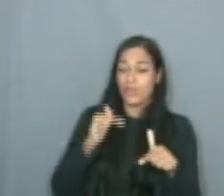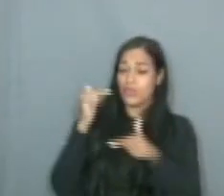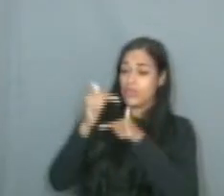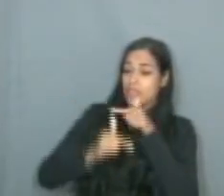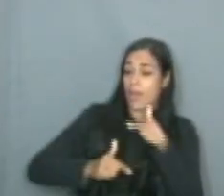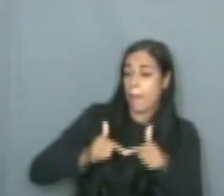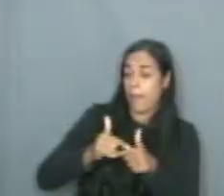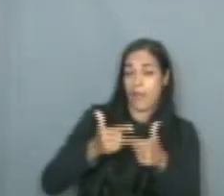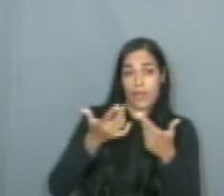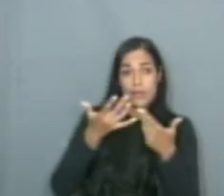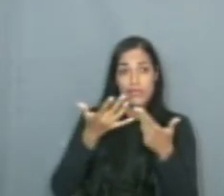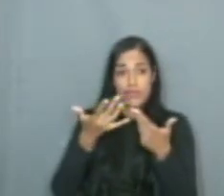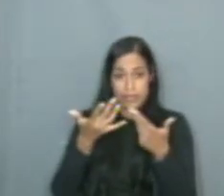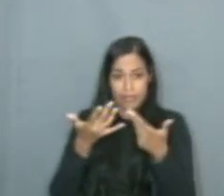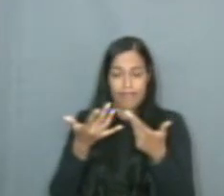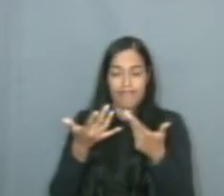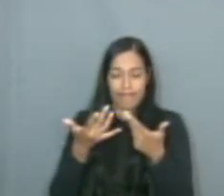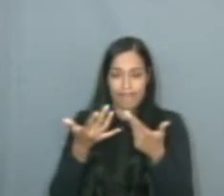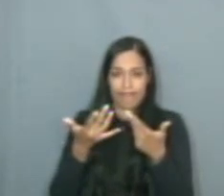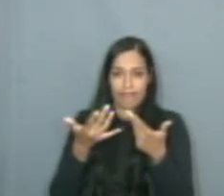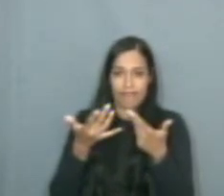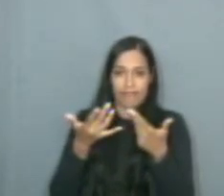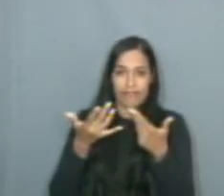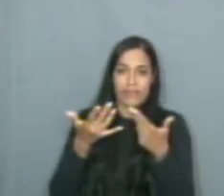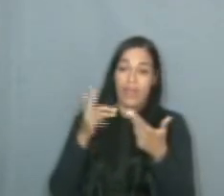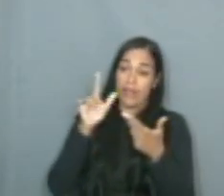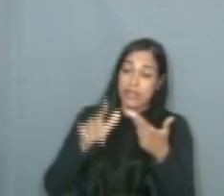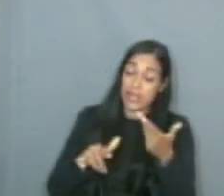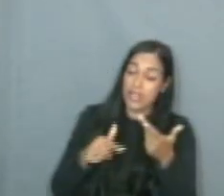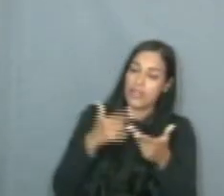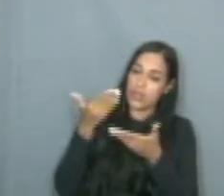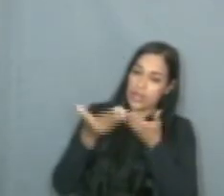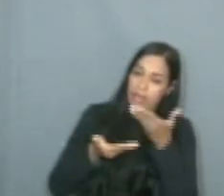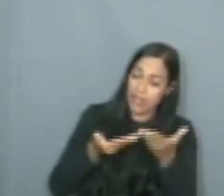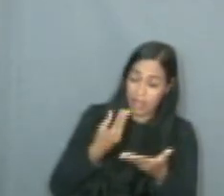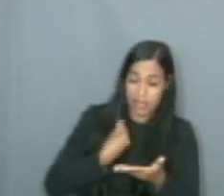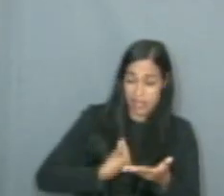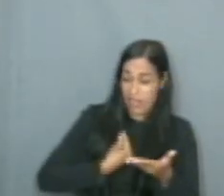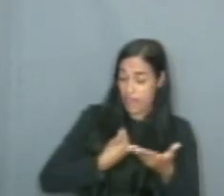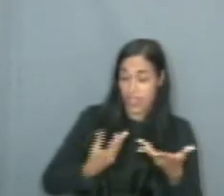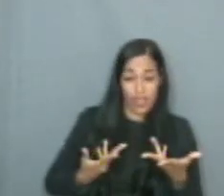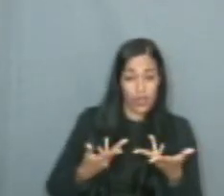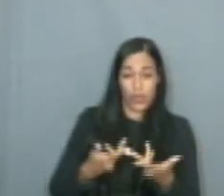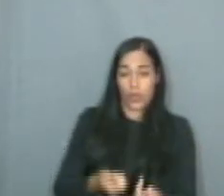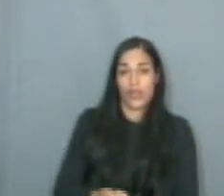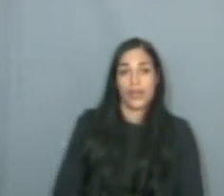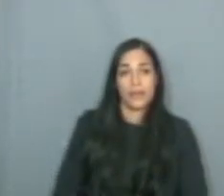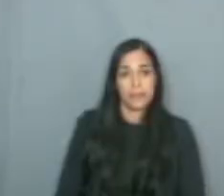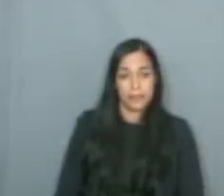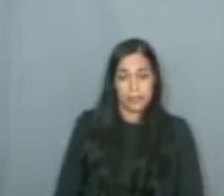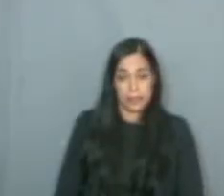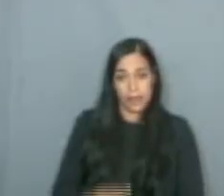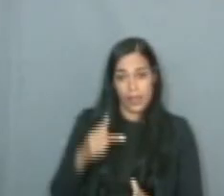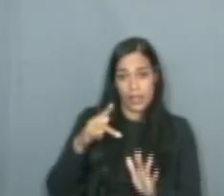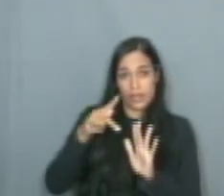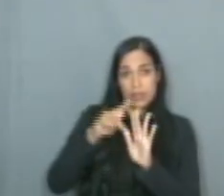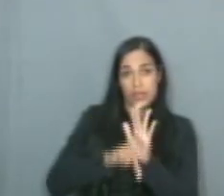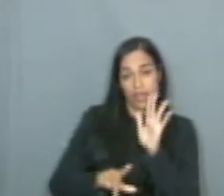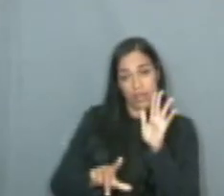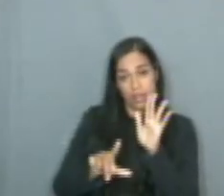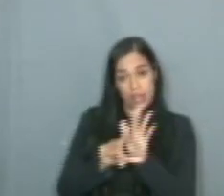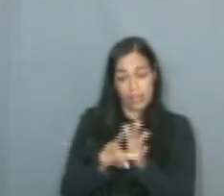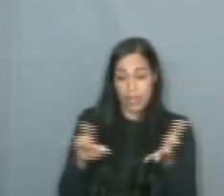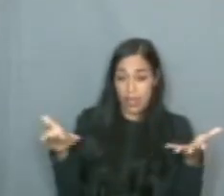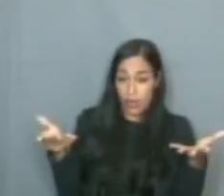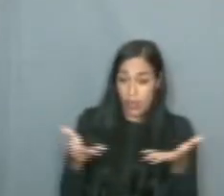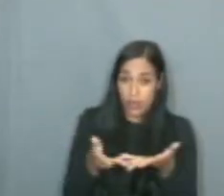escuros, obscuros, porque foi assim que eles foram tratados a vida inteira. E esse projeto de lei hoje